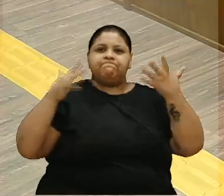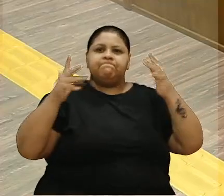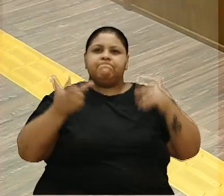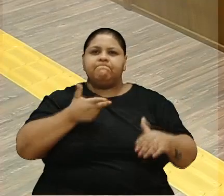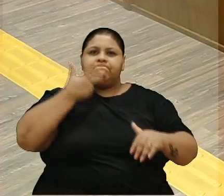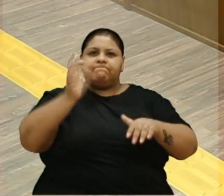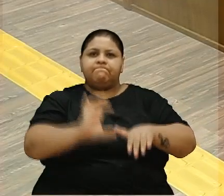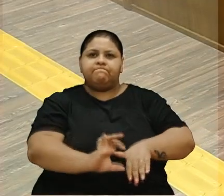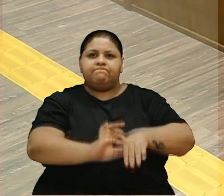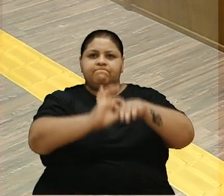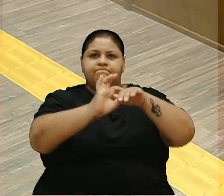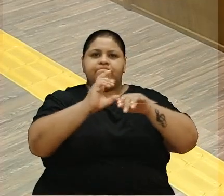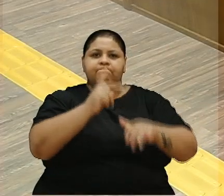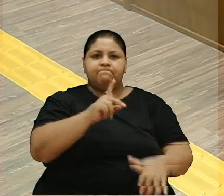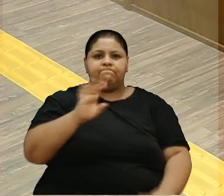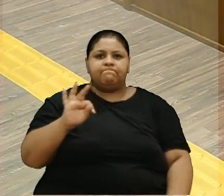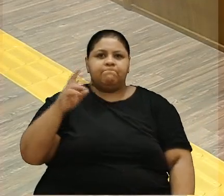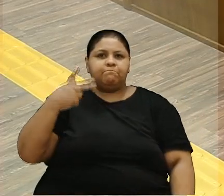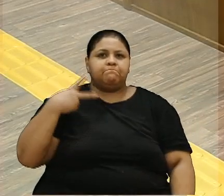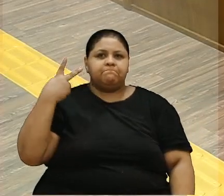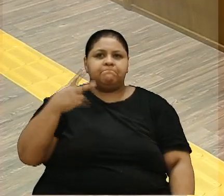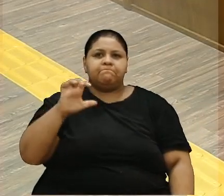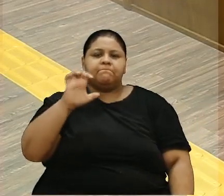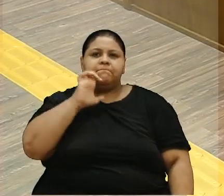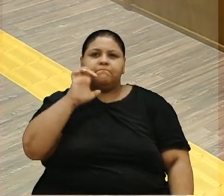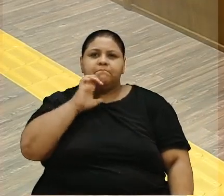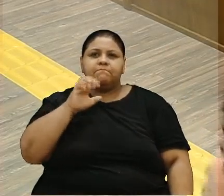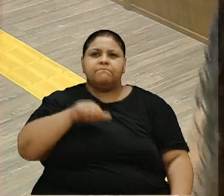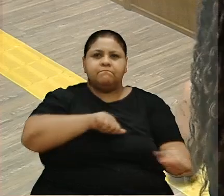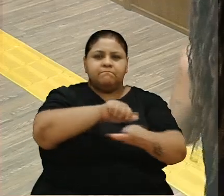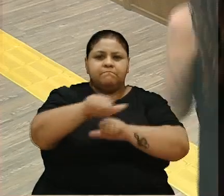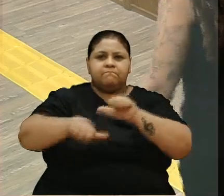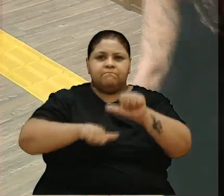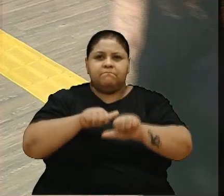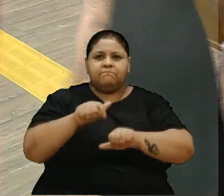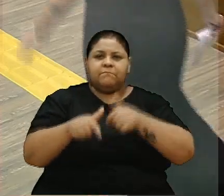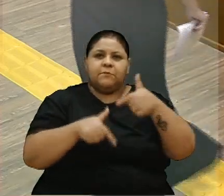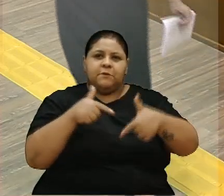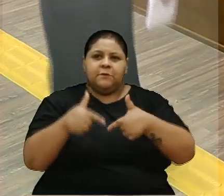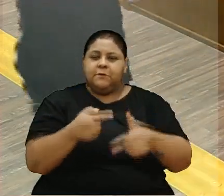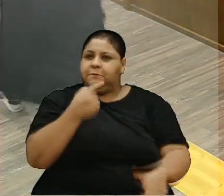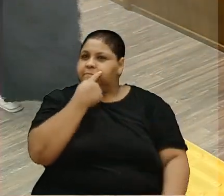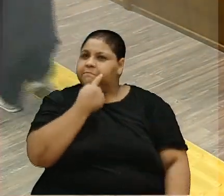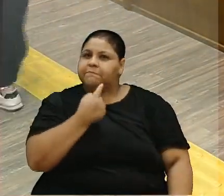de líder da bancada do PT, vereadora Estela Balardim, passa trabalhos para o vereador Wagner Petrini.